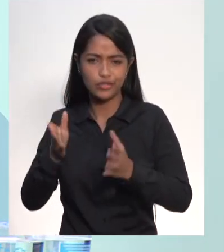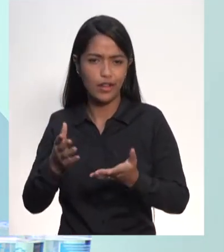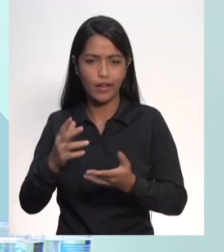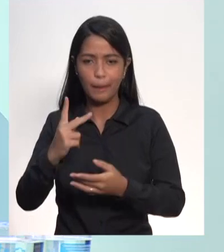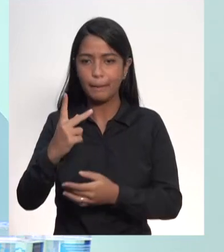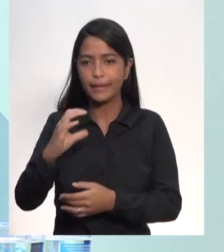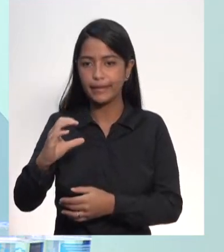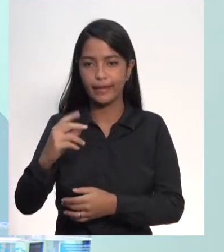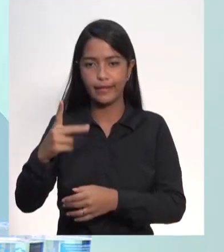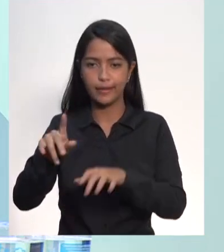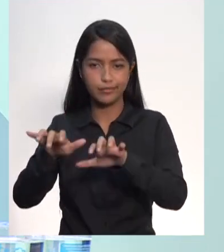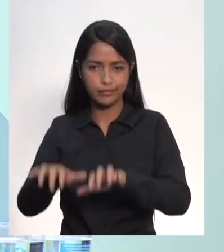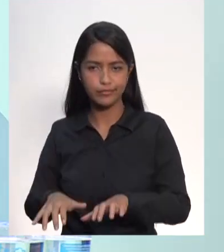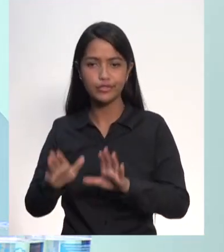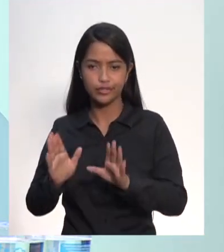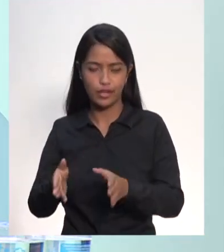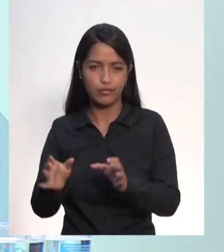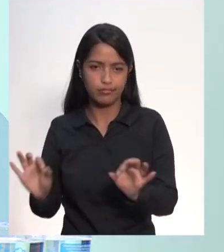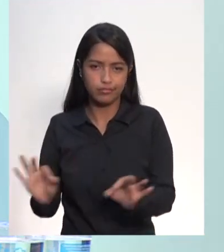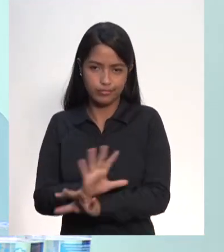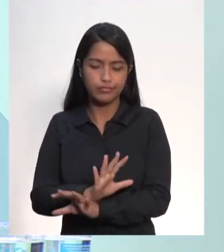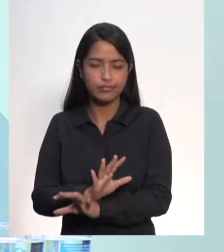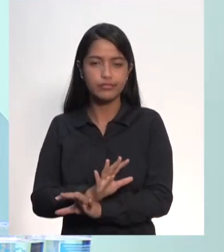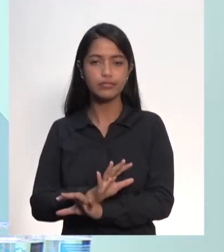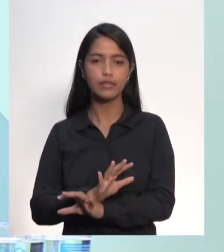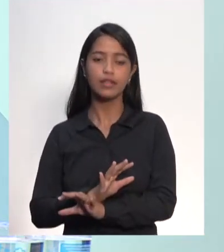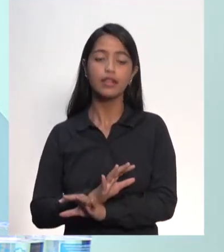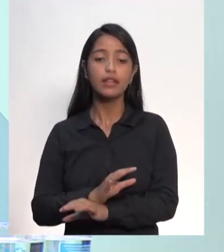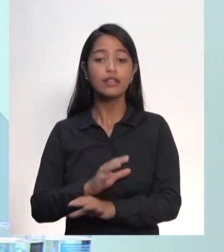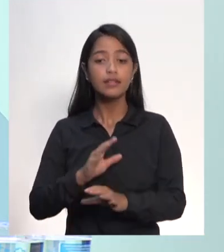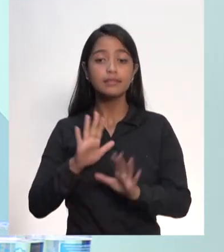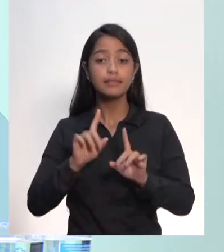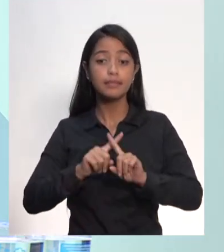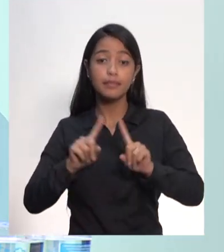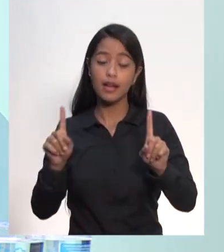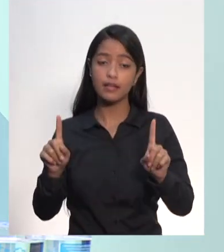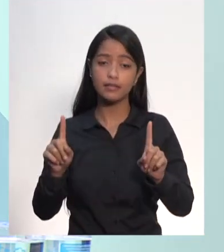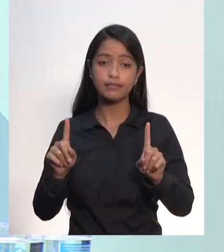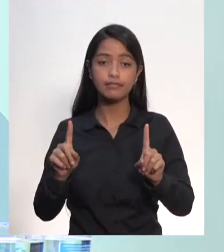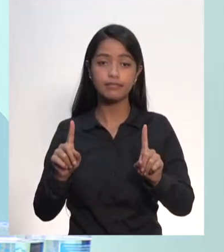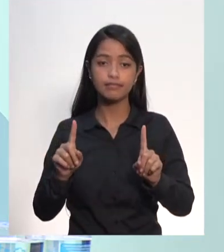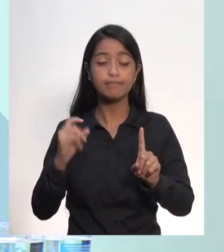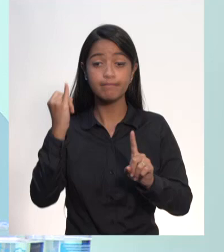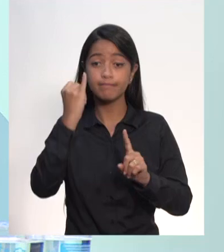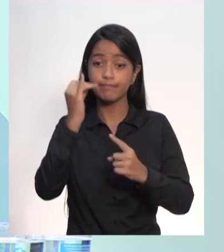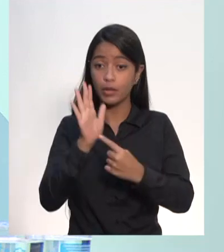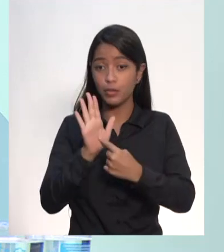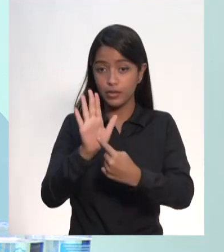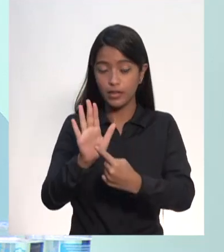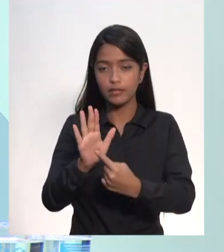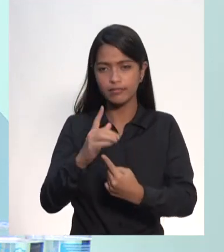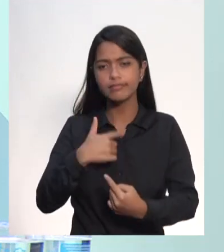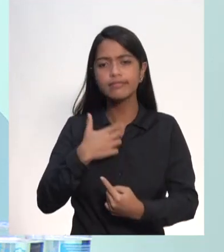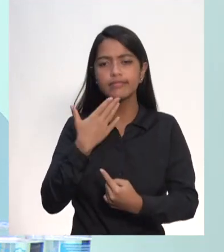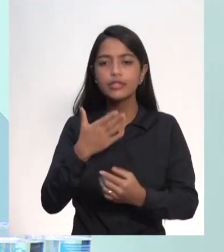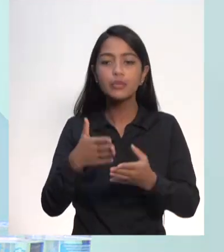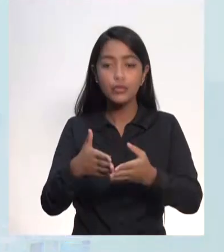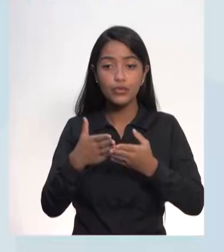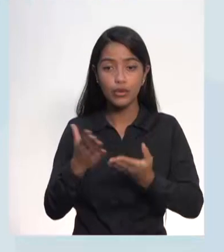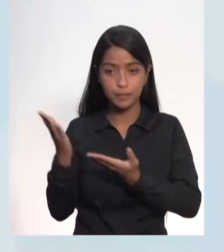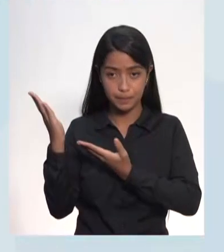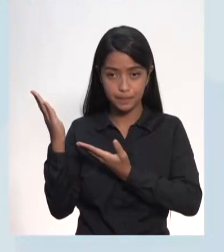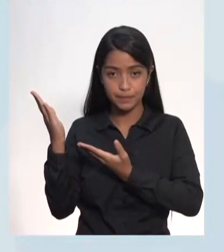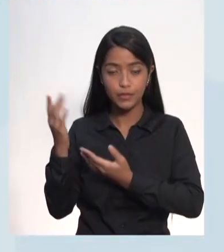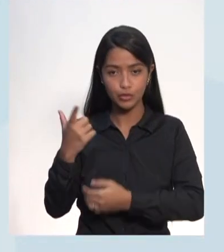provavelmente já organizou, né, um trabalho, uma fala sobre isso, mas não custa nada mostrar. Então, eu vou pedir só para a gente colocar a tela aí